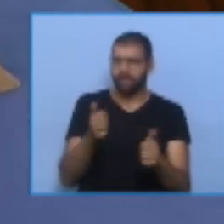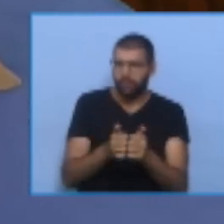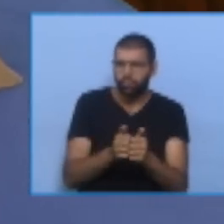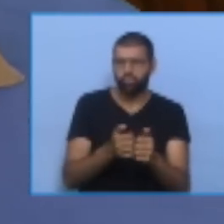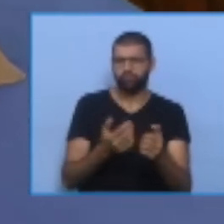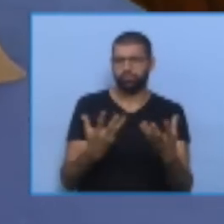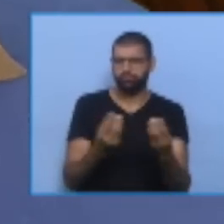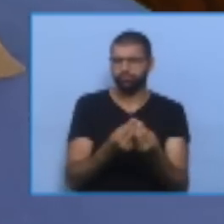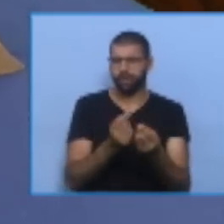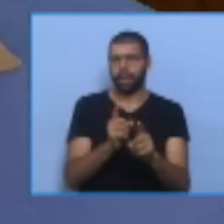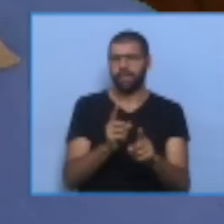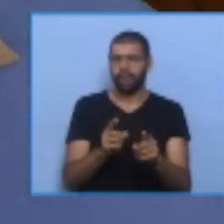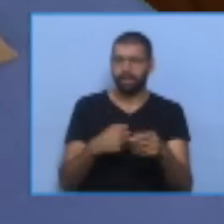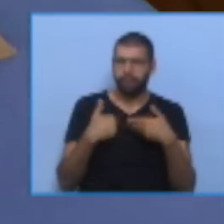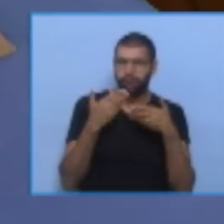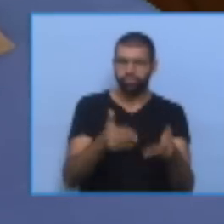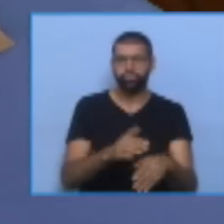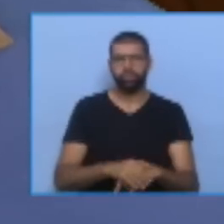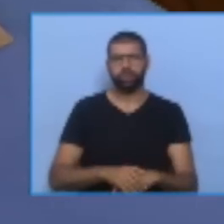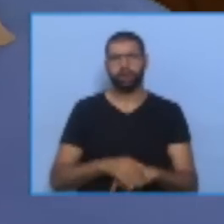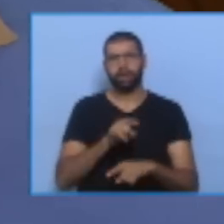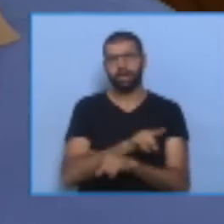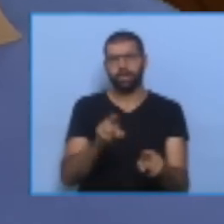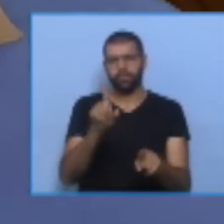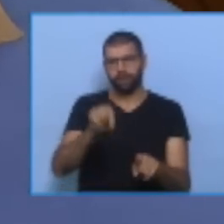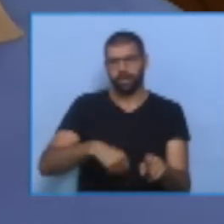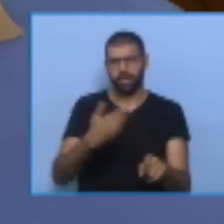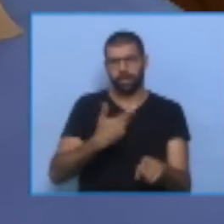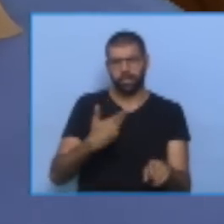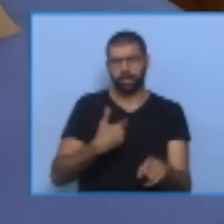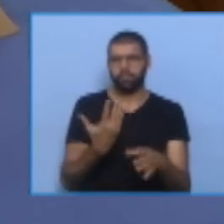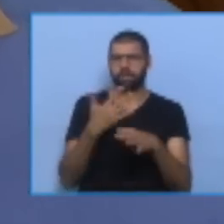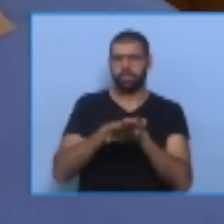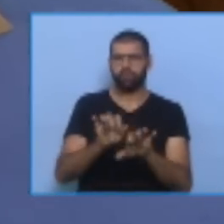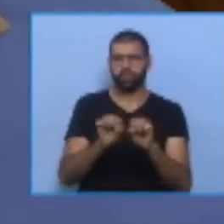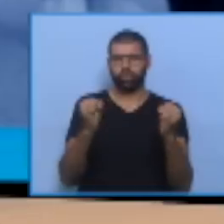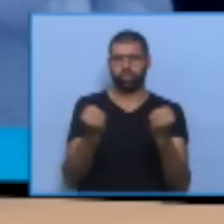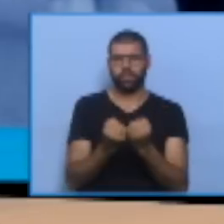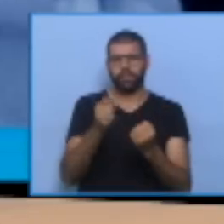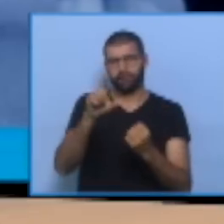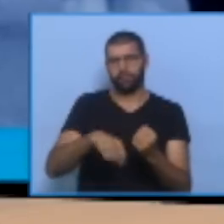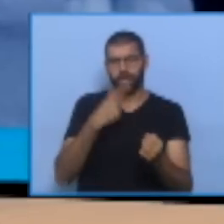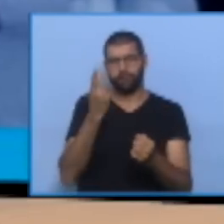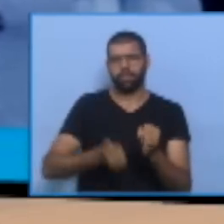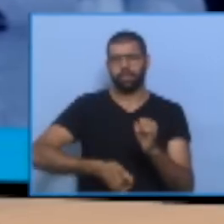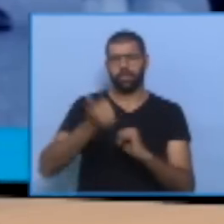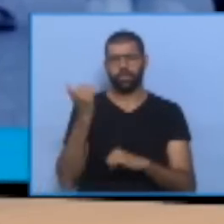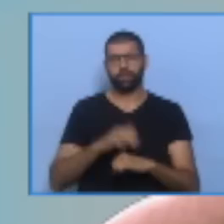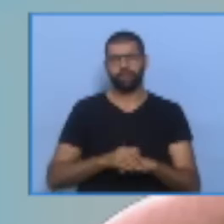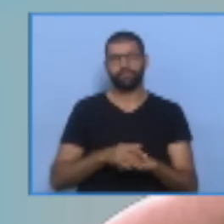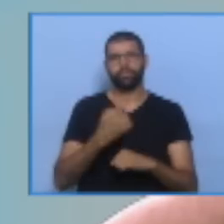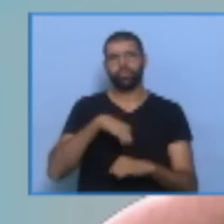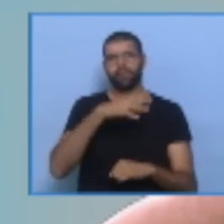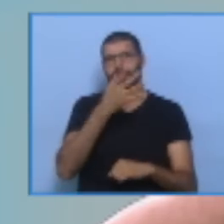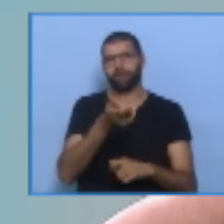com eles e que não os desampara e que eles têm também direito a ser integrados numa sociedade e a terem uma vida melhor. Estamos a falar